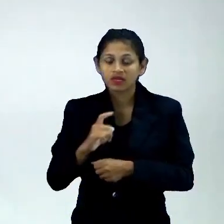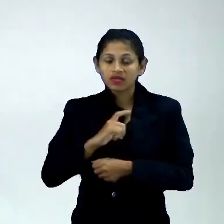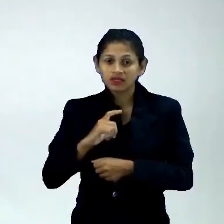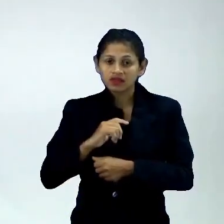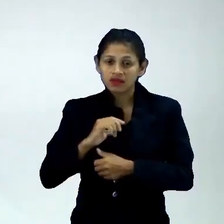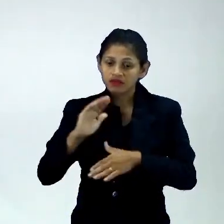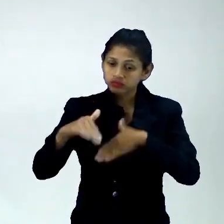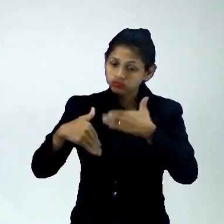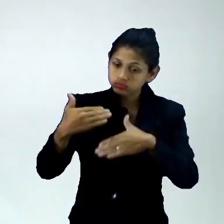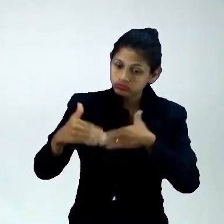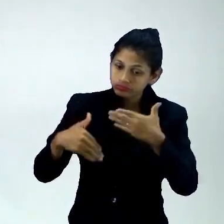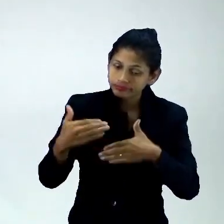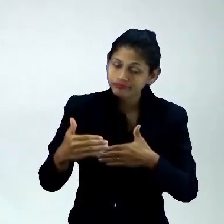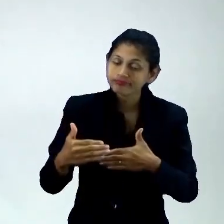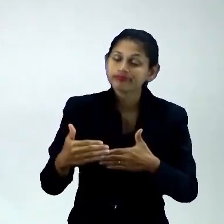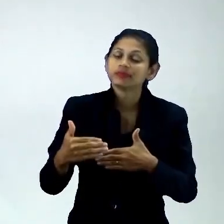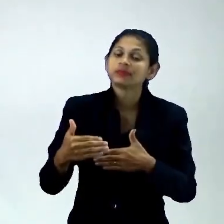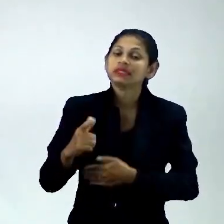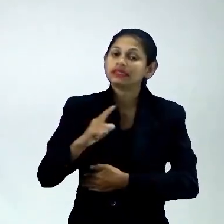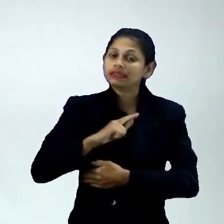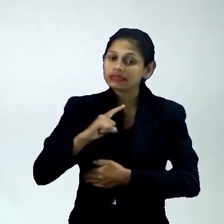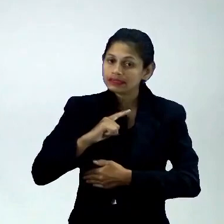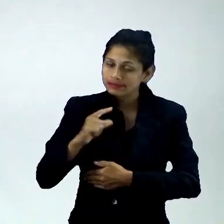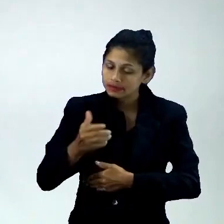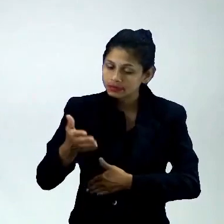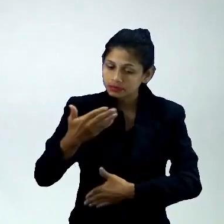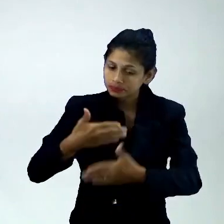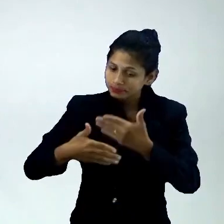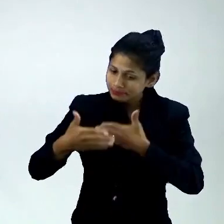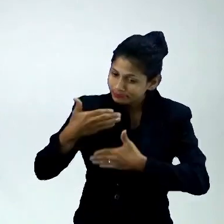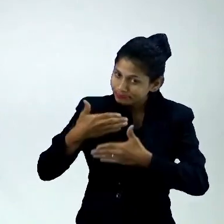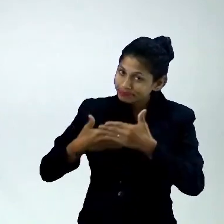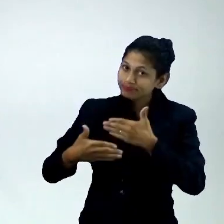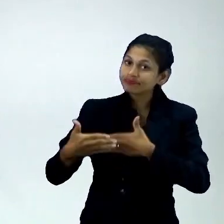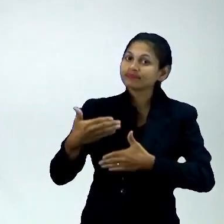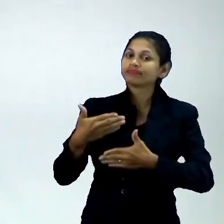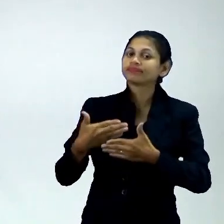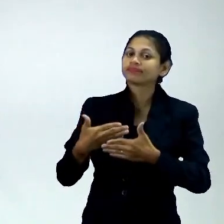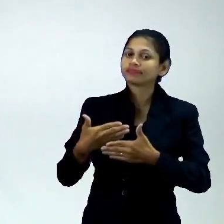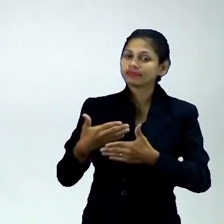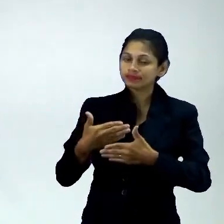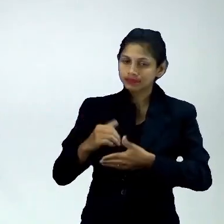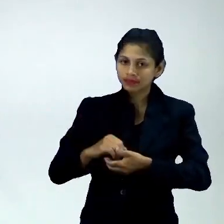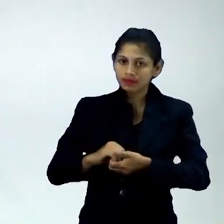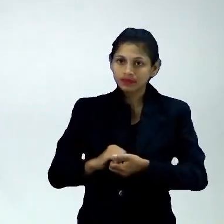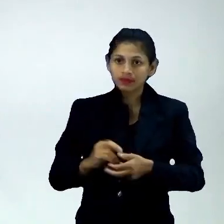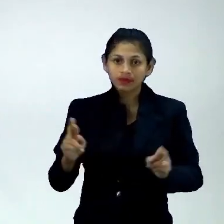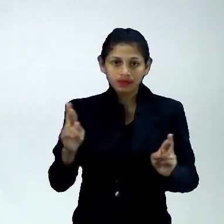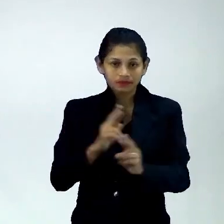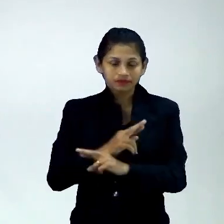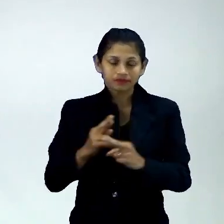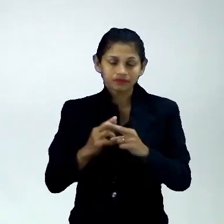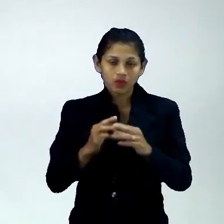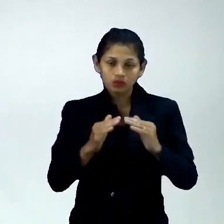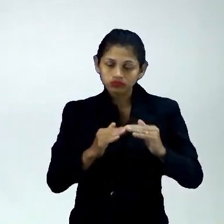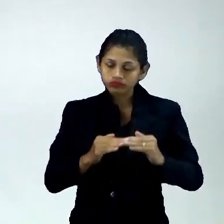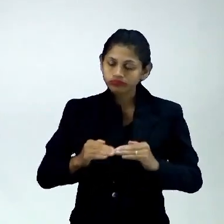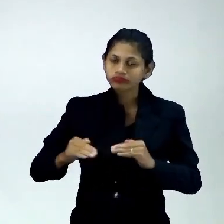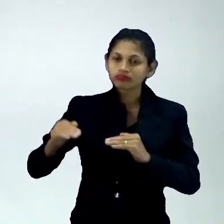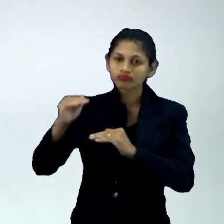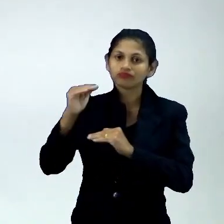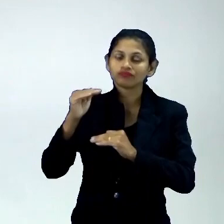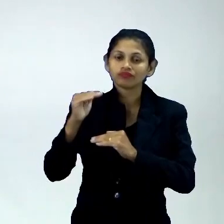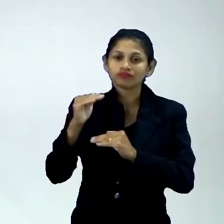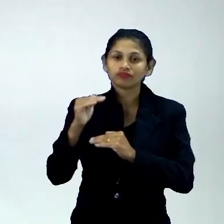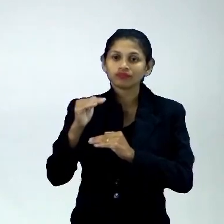aí avanços na industrialização, né, nessa época da ditadura militar, que teve relação, né, aumentou muito a questão da